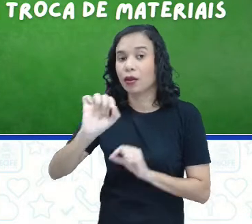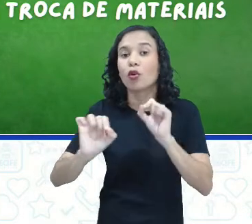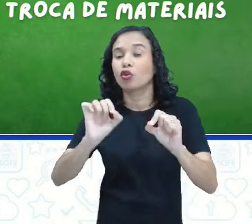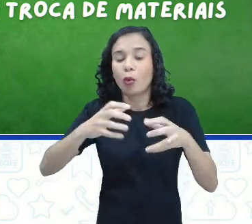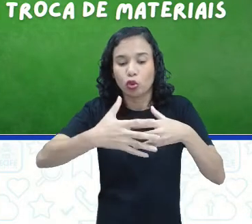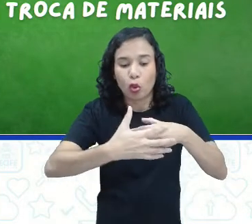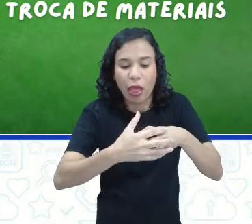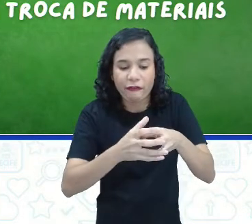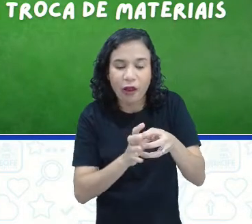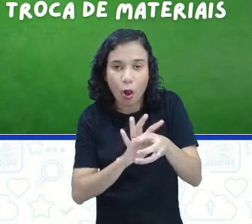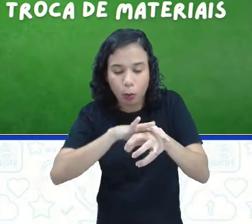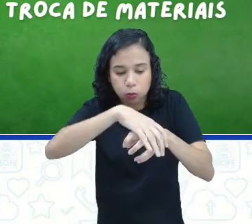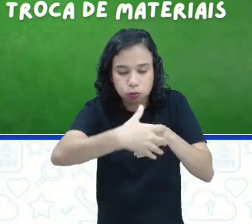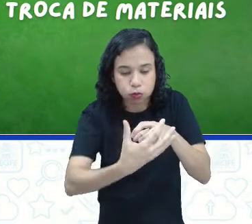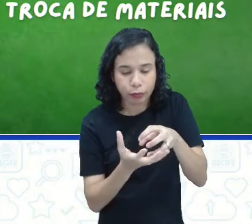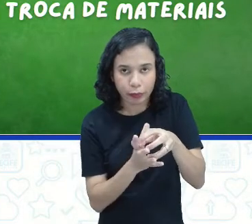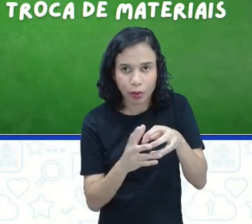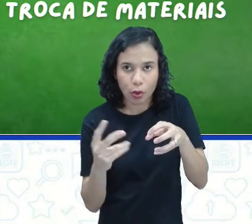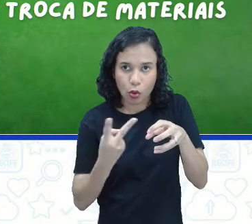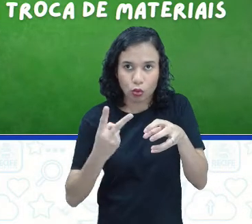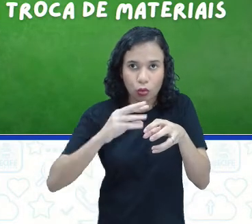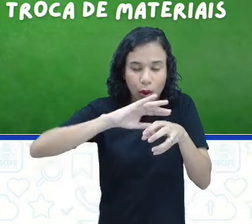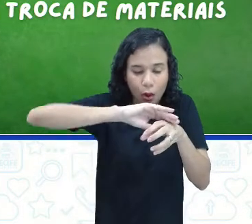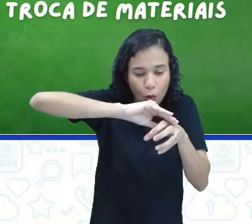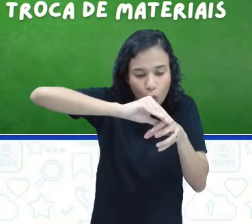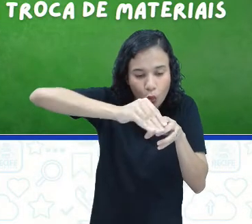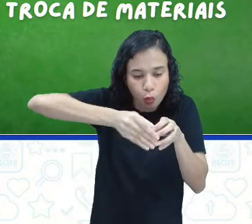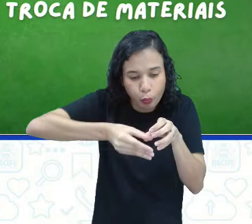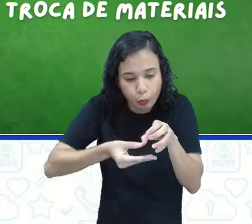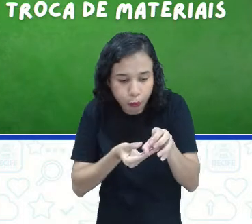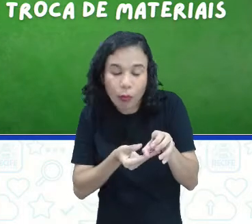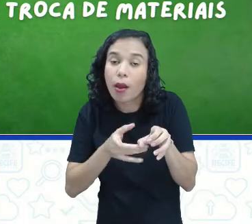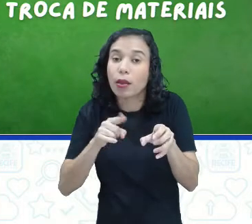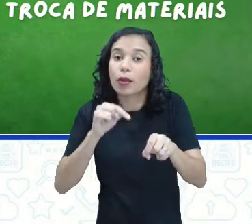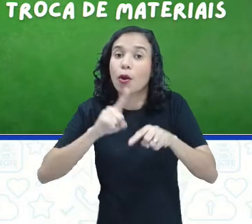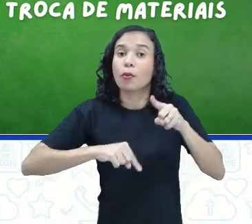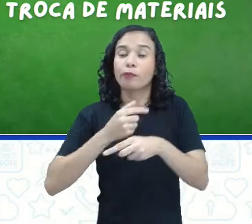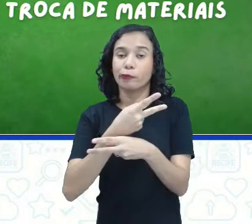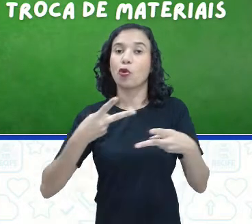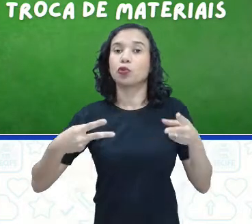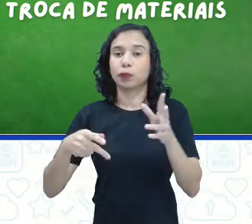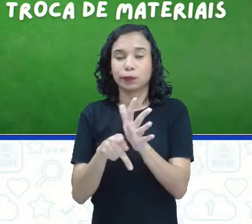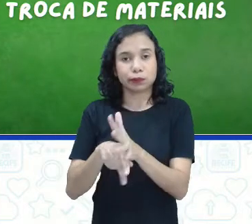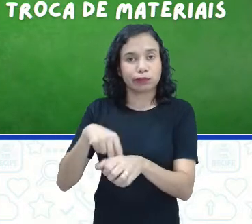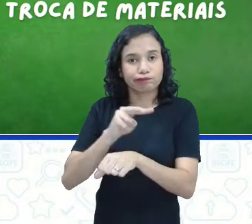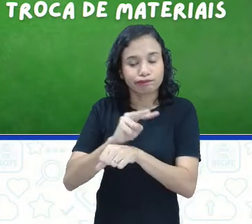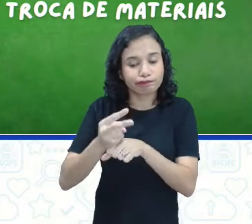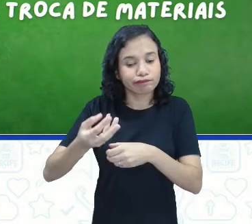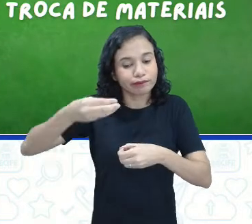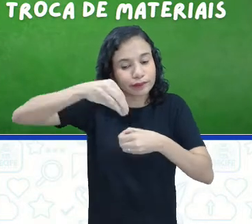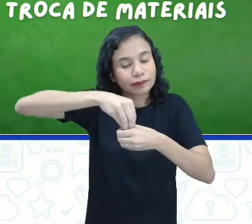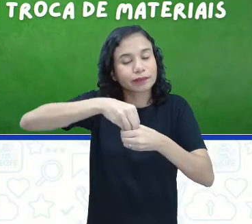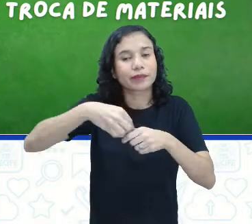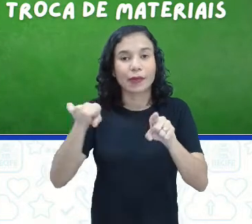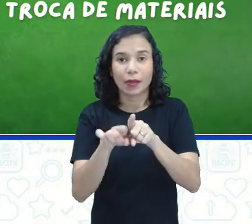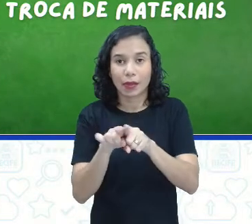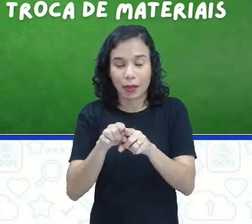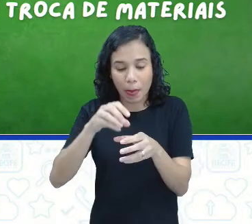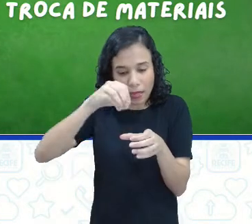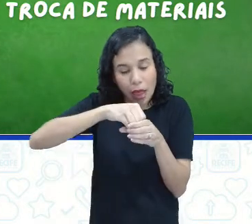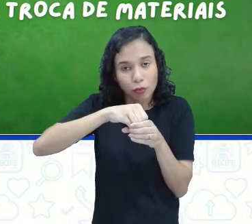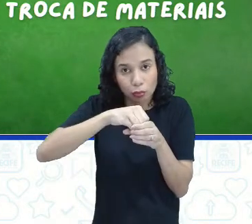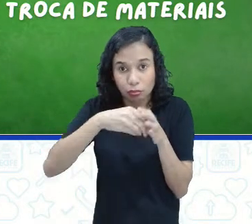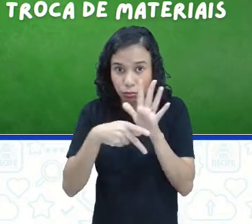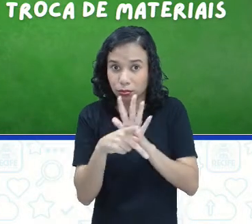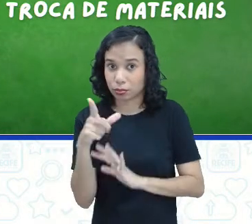nuclear, possui duas membranazinhas envolvendo esse material genético, esse DNA aí, e também o nucleolo que está ali